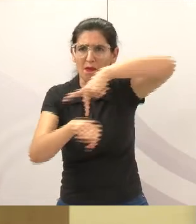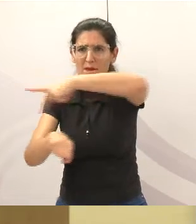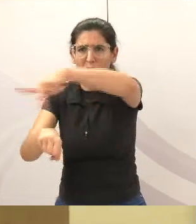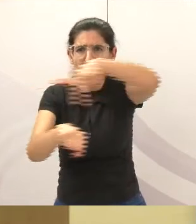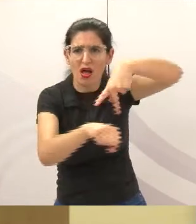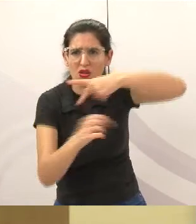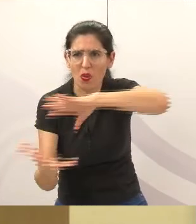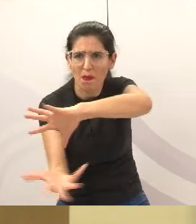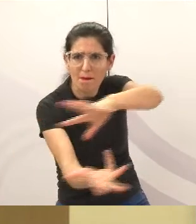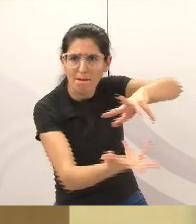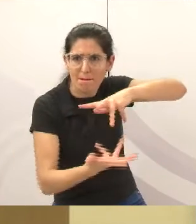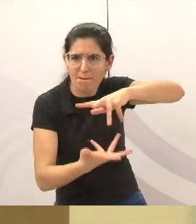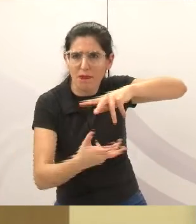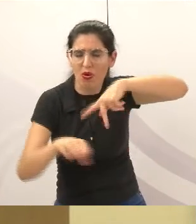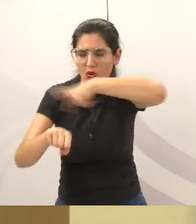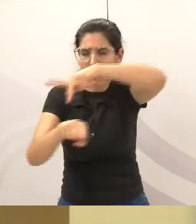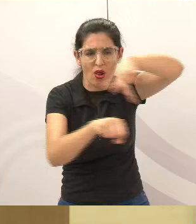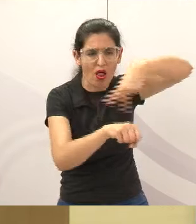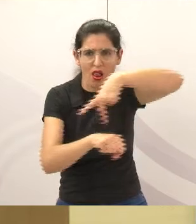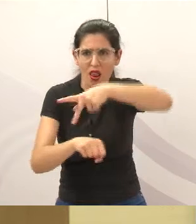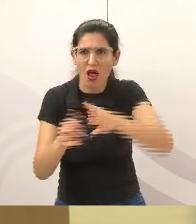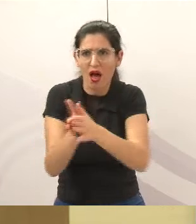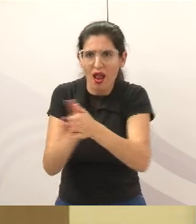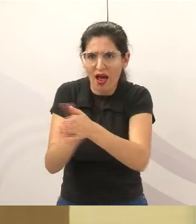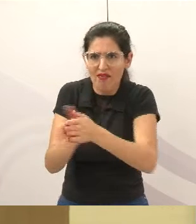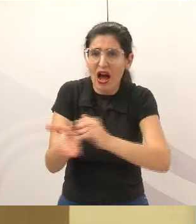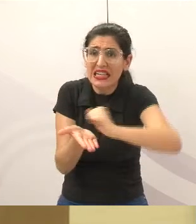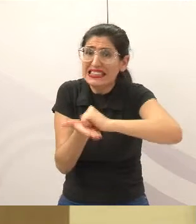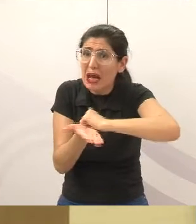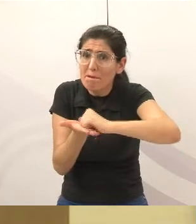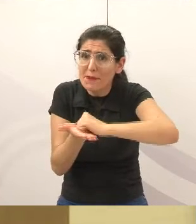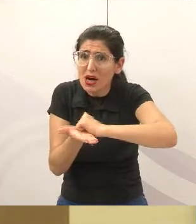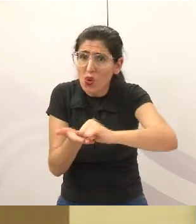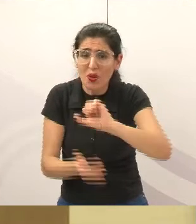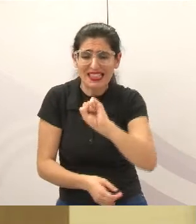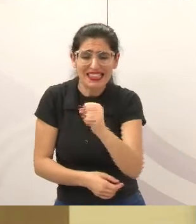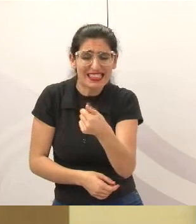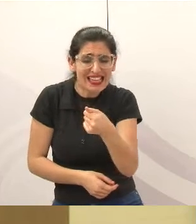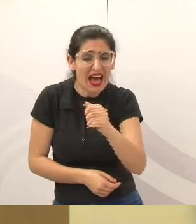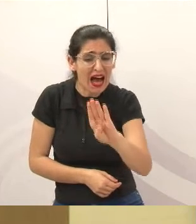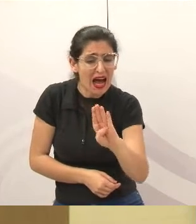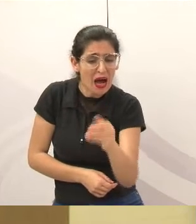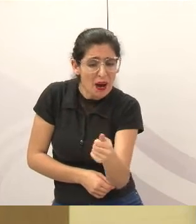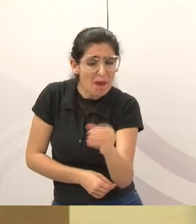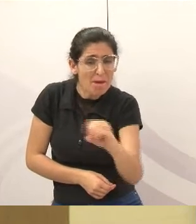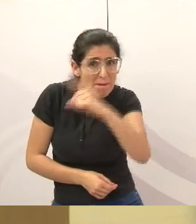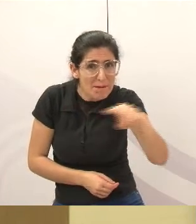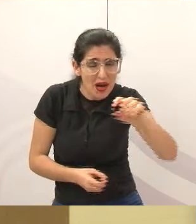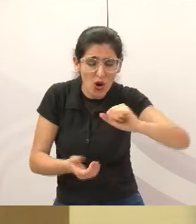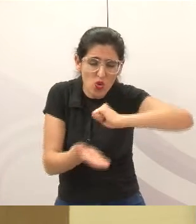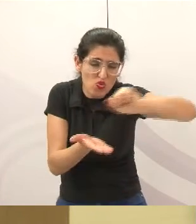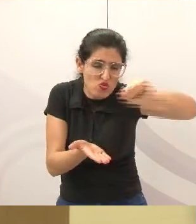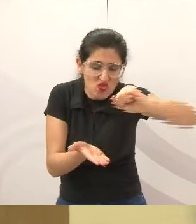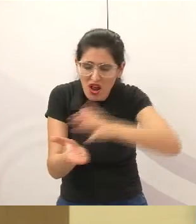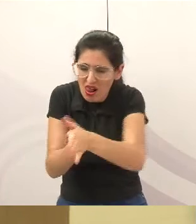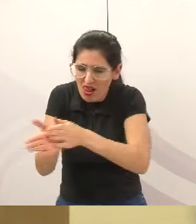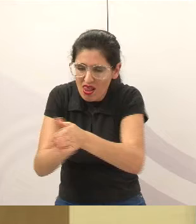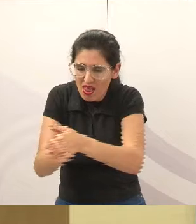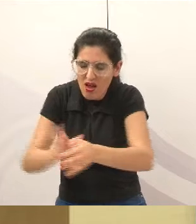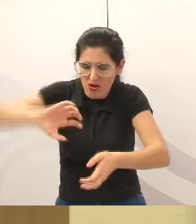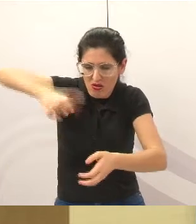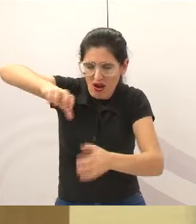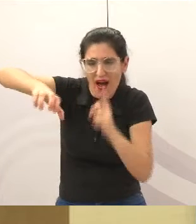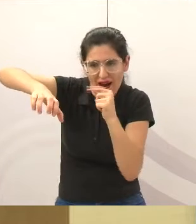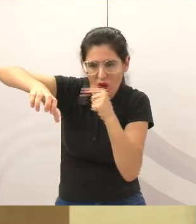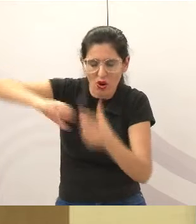mundial, fala lavar bem as mãos com sabão. E, em segundo lugar, usar as máscaras. E as nossas